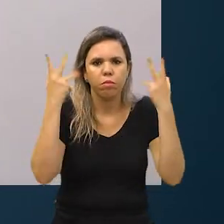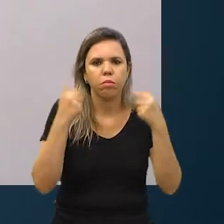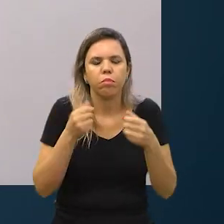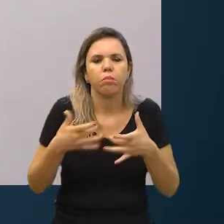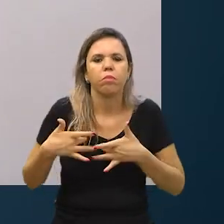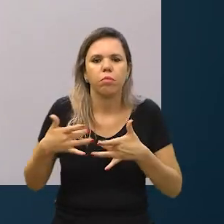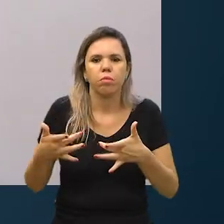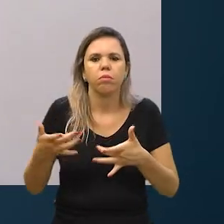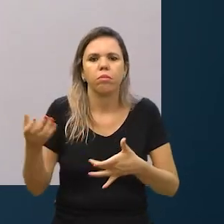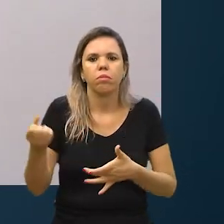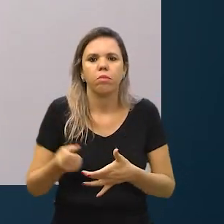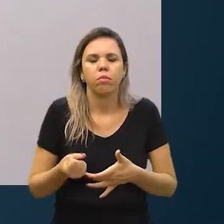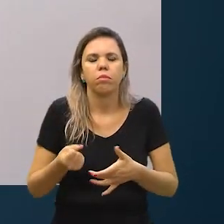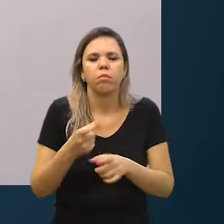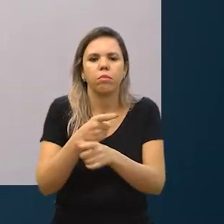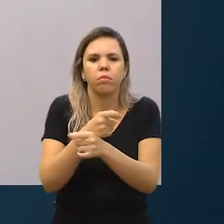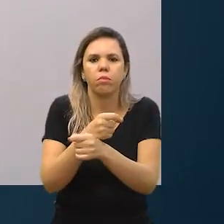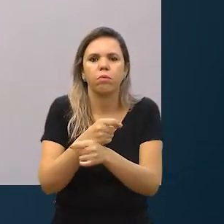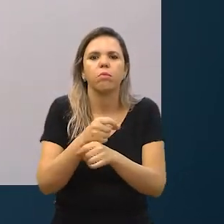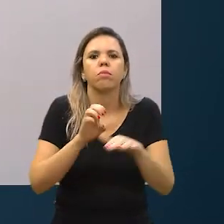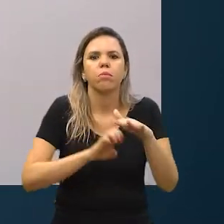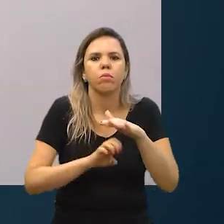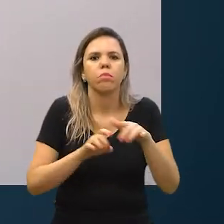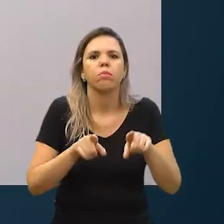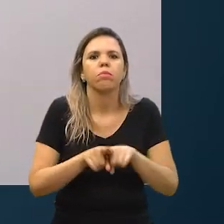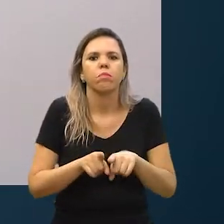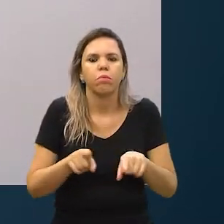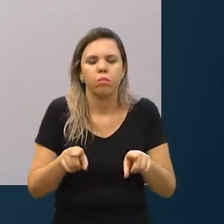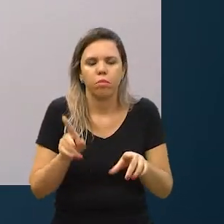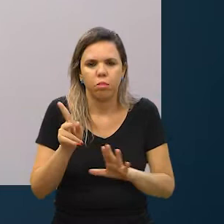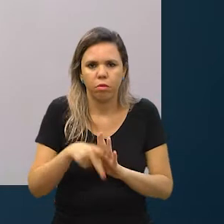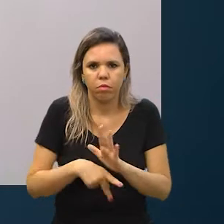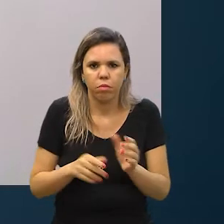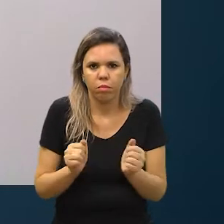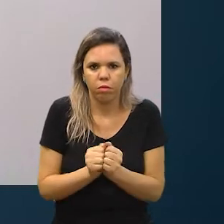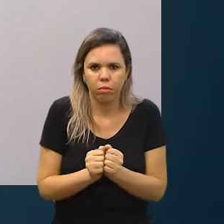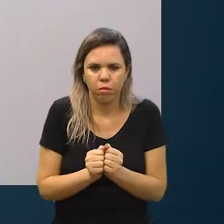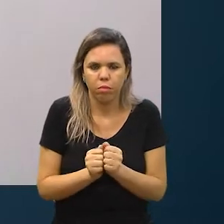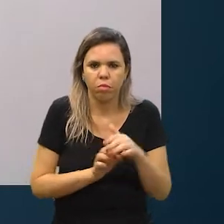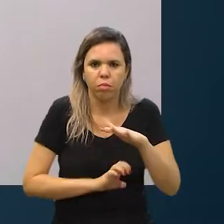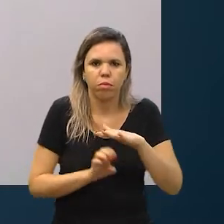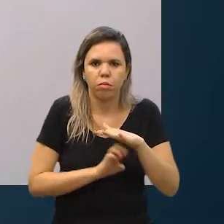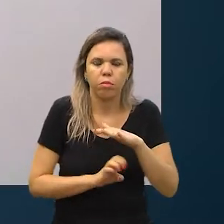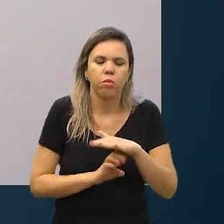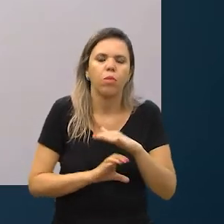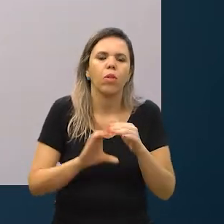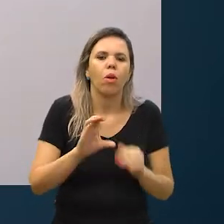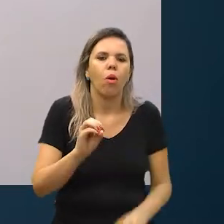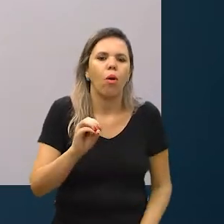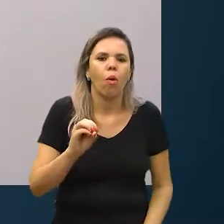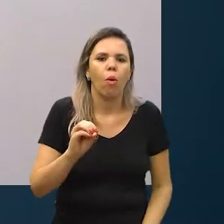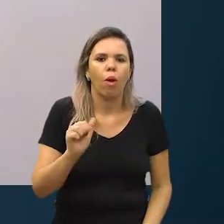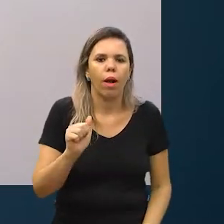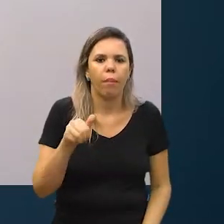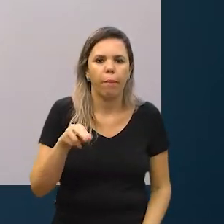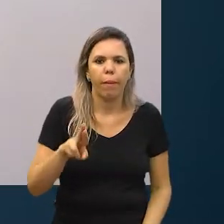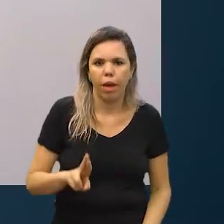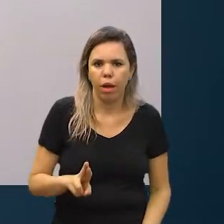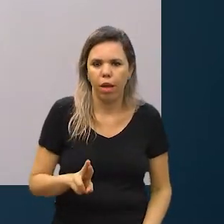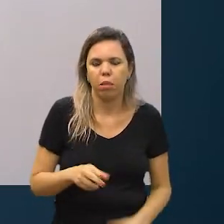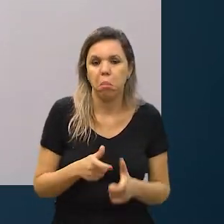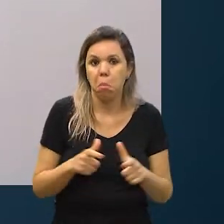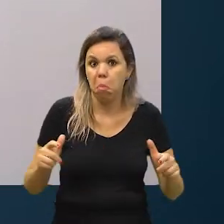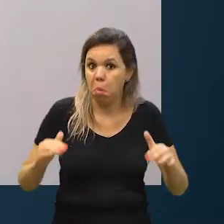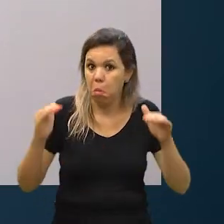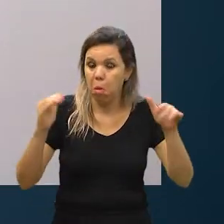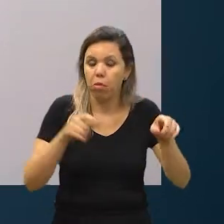fornecem leite para a Nestlé. E a gente tem também um projeto junto à Cooperativa Cocamar, que é uma das maiores cooperativas do agro,